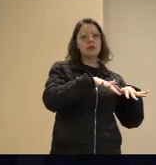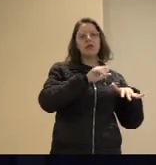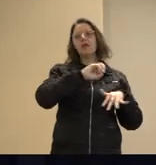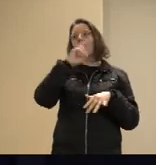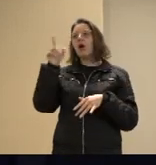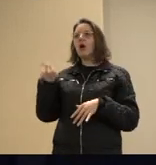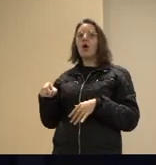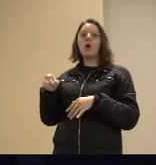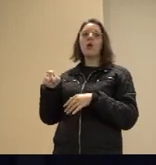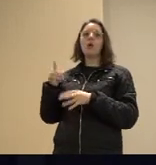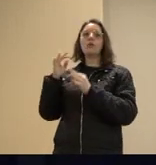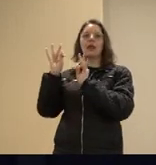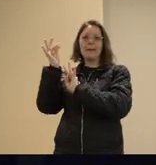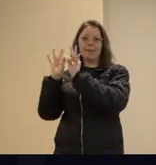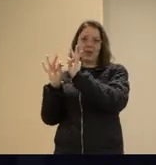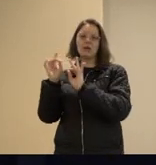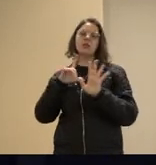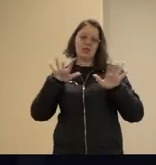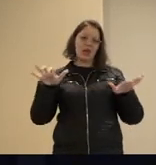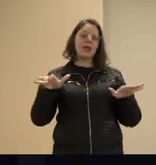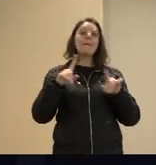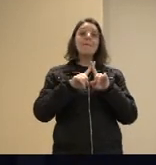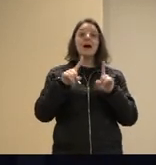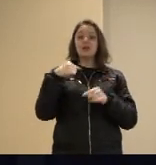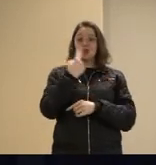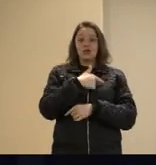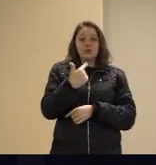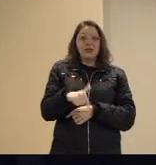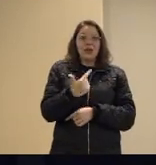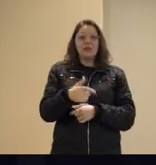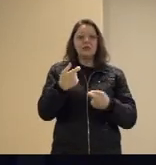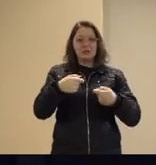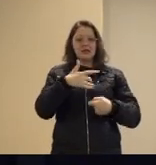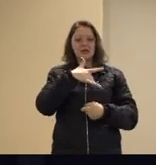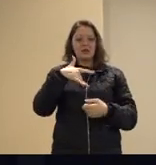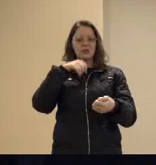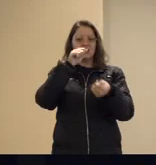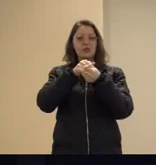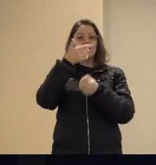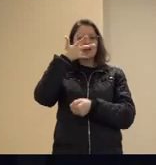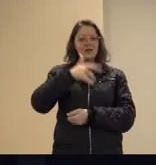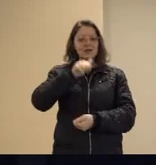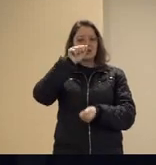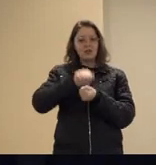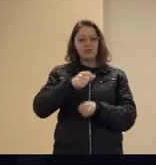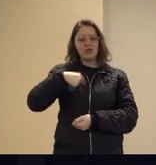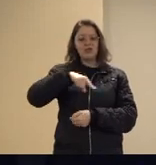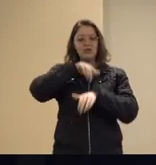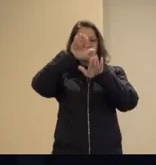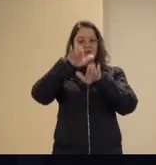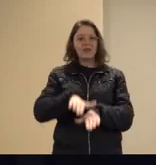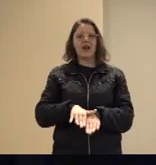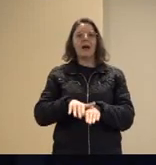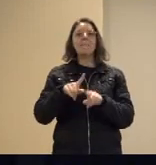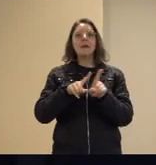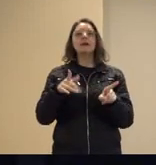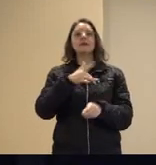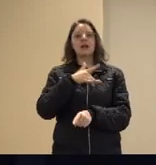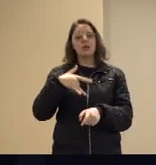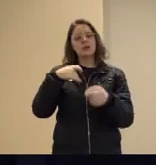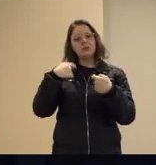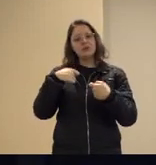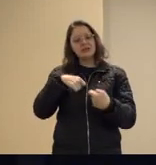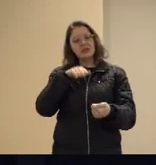de residência terapêutica, né? Então, a criança, ela é nossa, ela vai ficar conosco, mas a saúde precisa estar